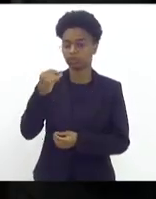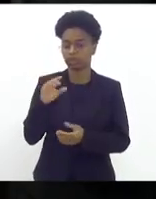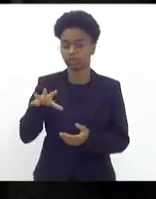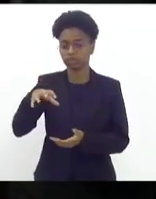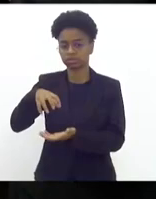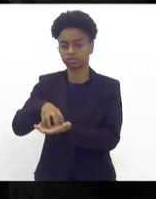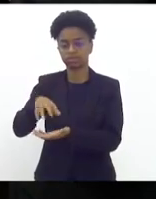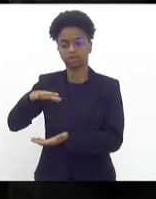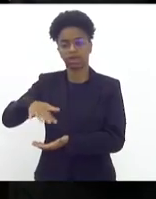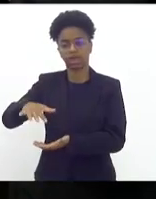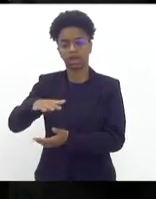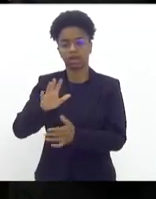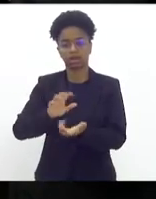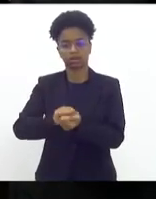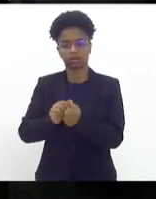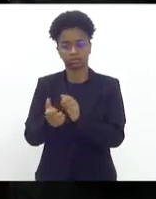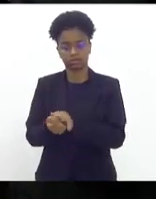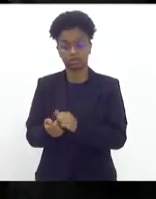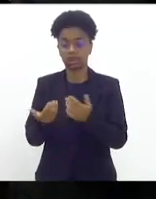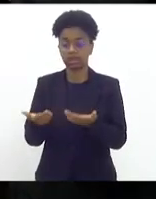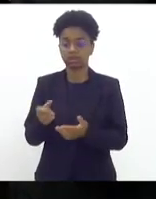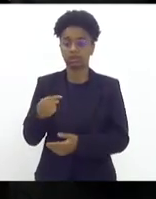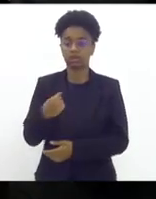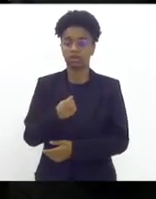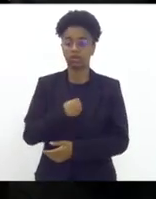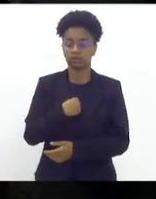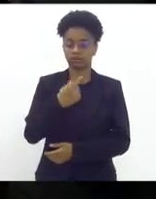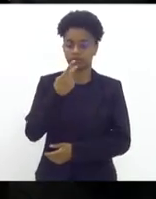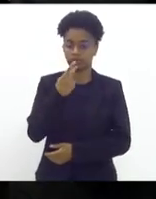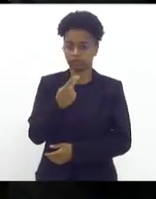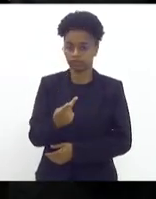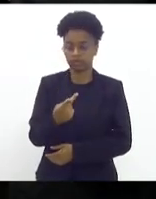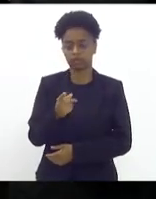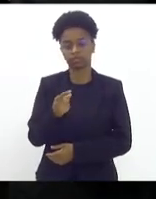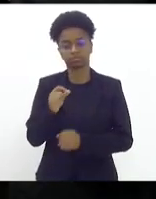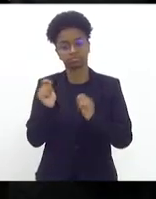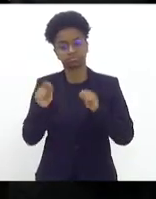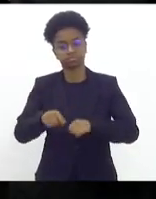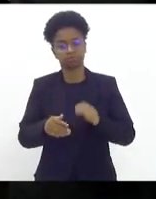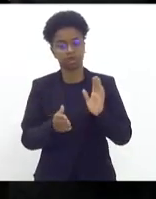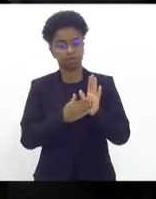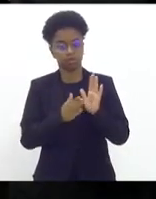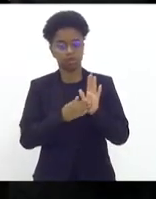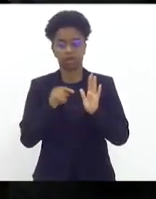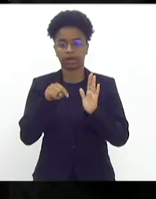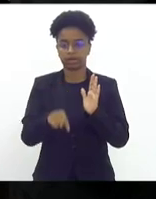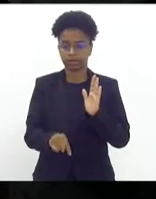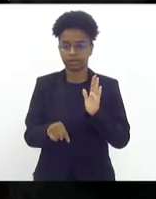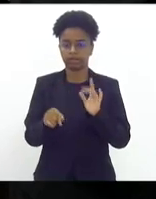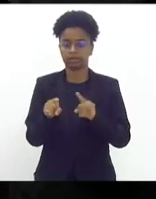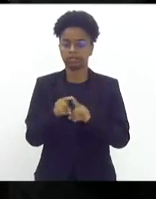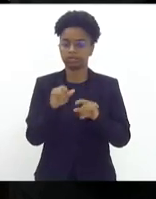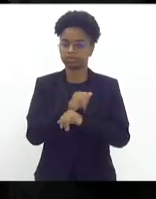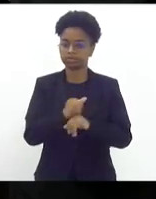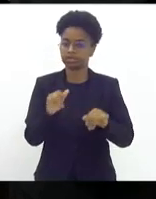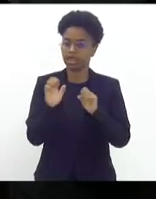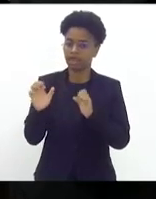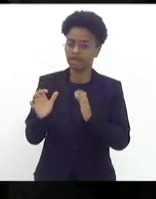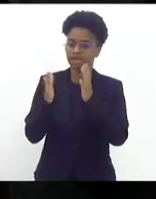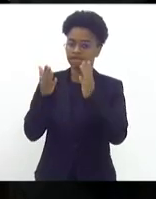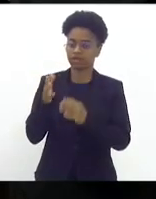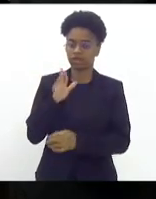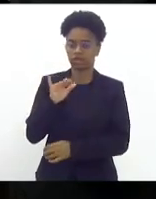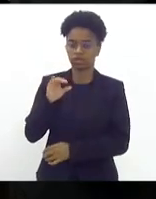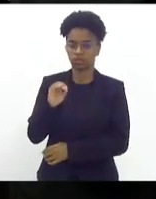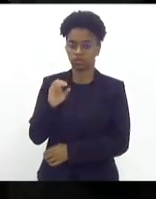setor. Não é? E quando falei que poderia estar propondo aqui, não é, declarar esse evento da Rio